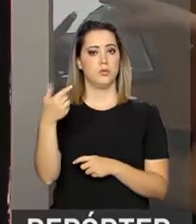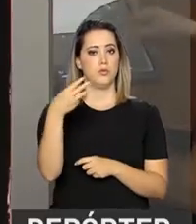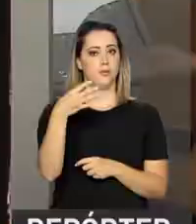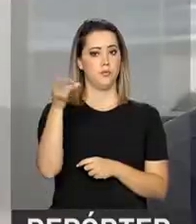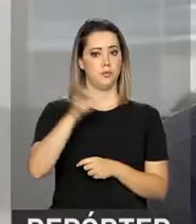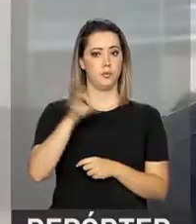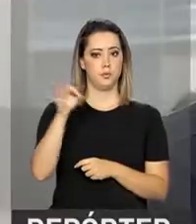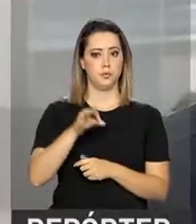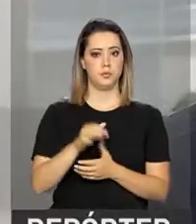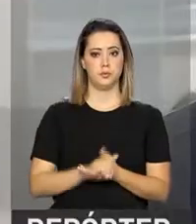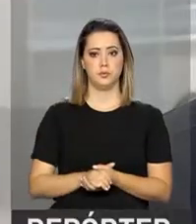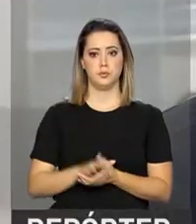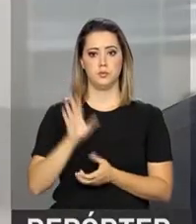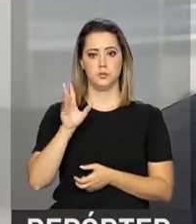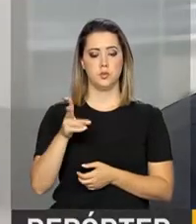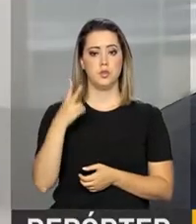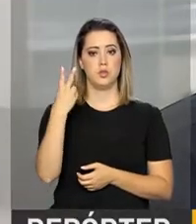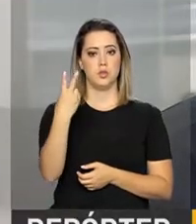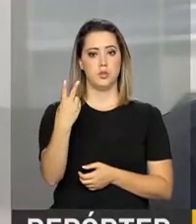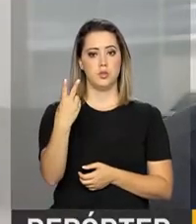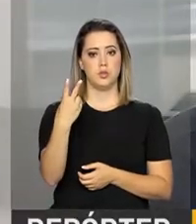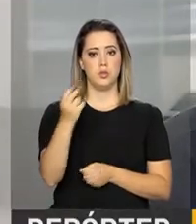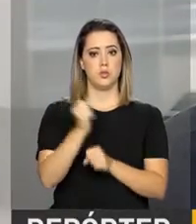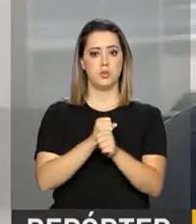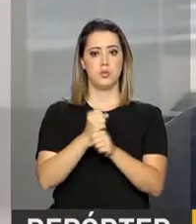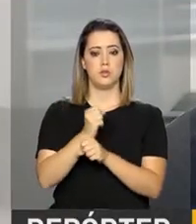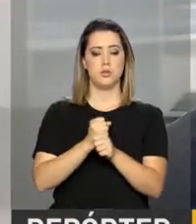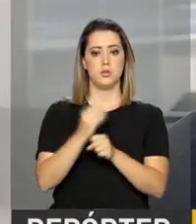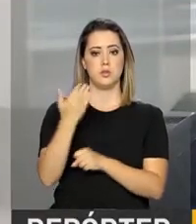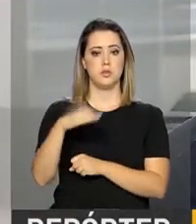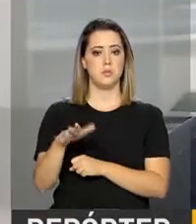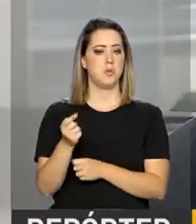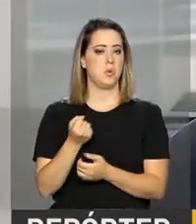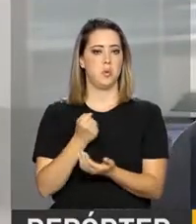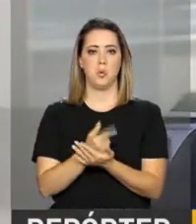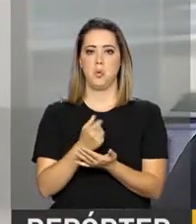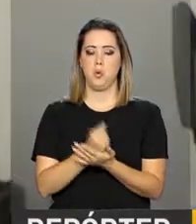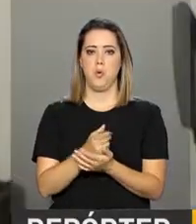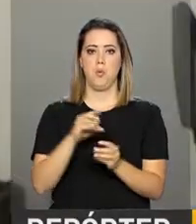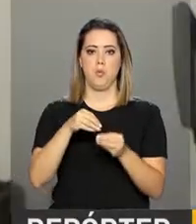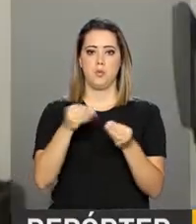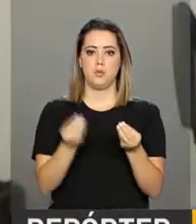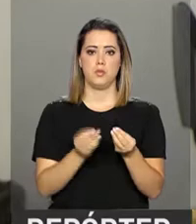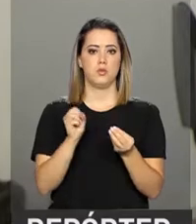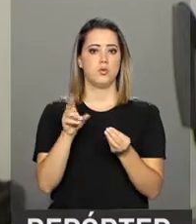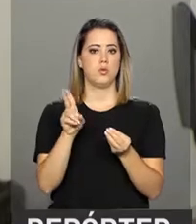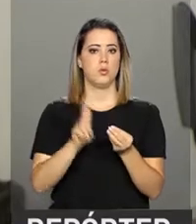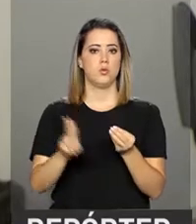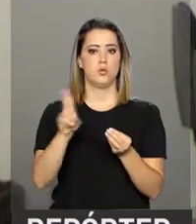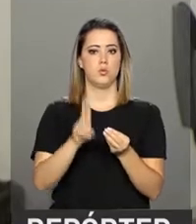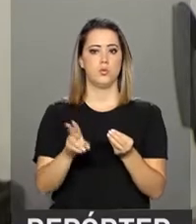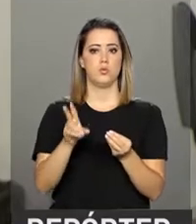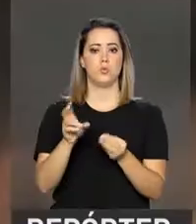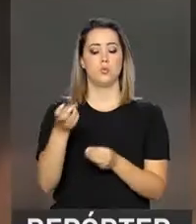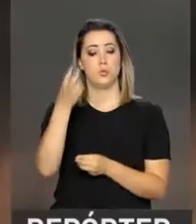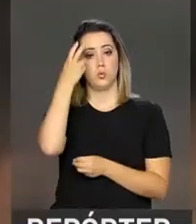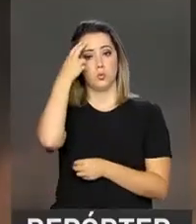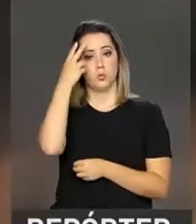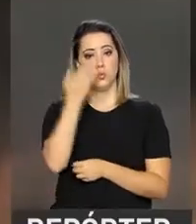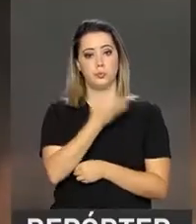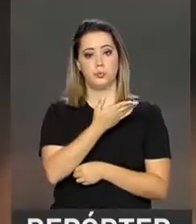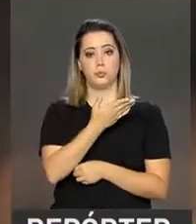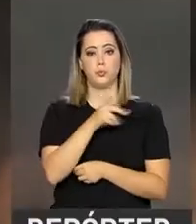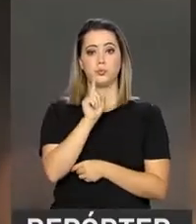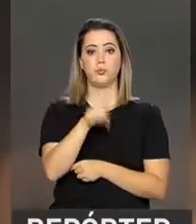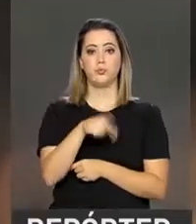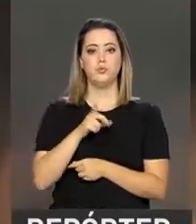23%. Já tem 2 anos e meio que eu não compro mais ingresso, eu só utilizo o Cultura. Para Thales, que é estagiário, o Vale Cultura